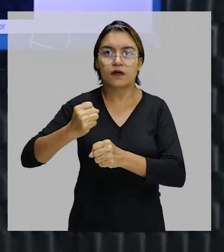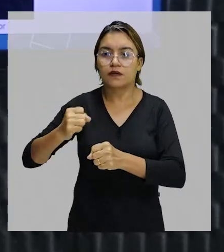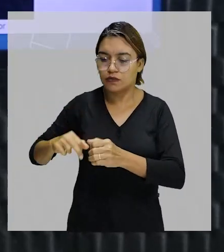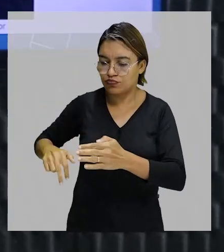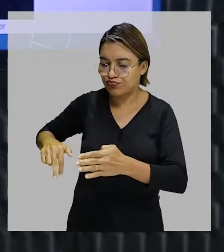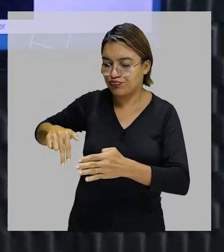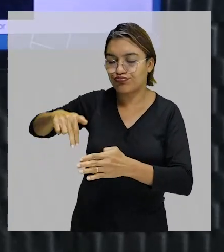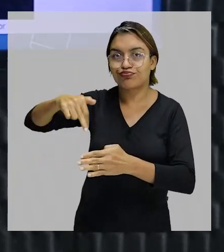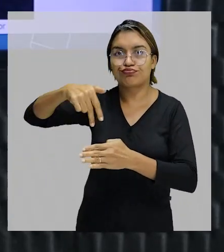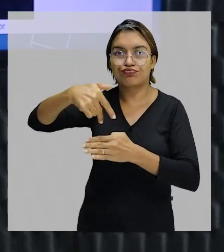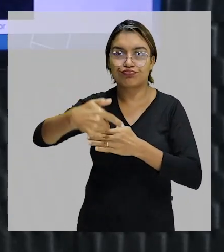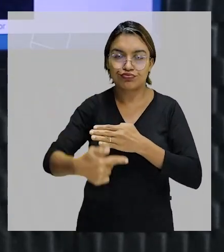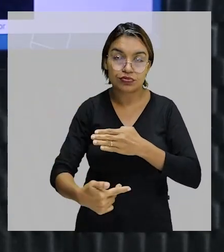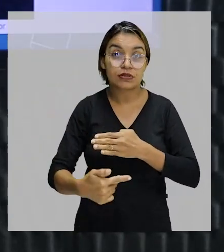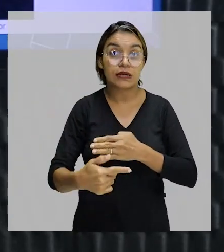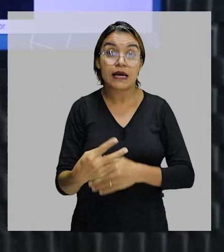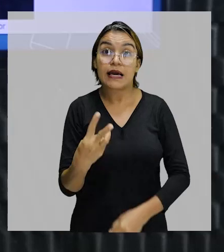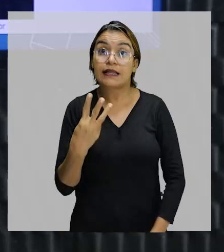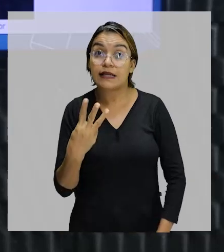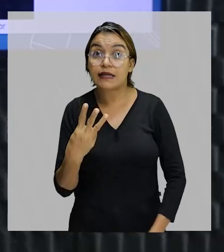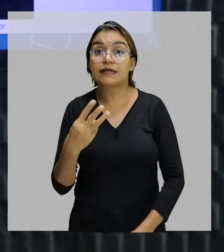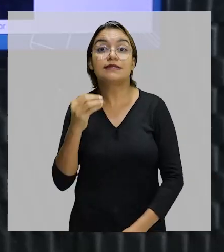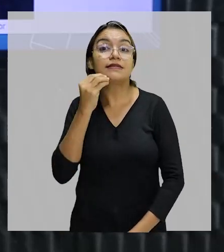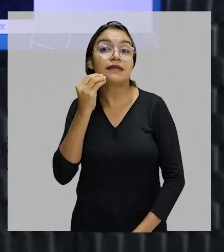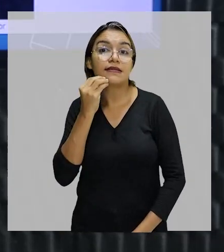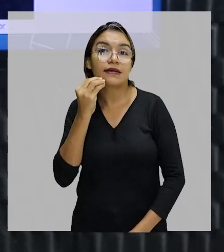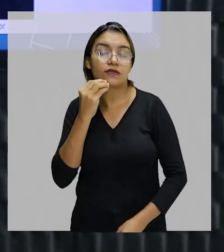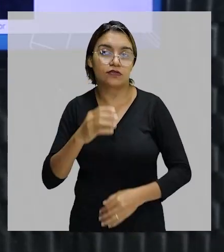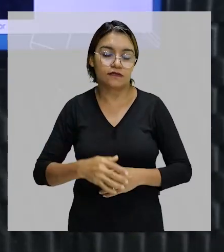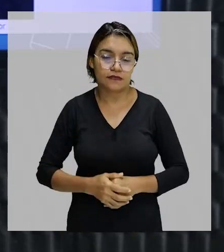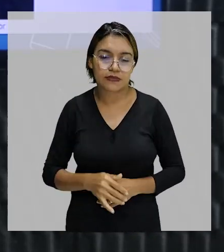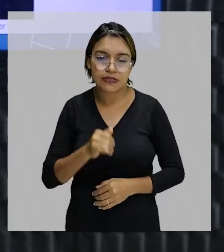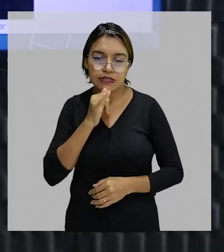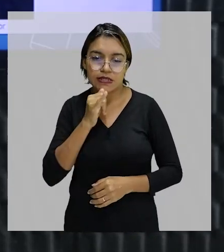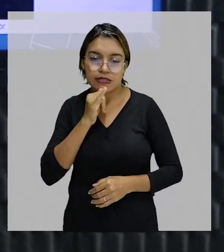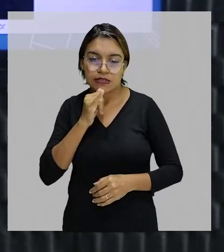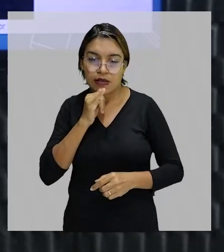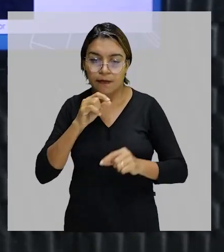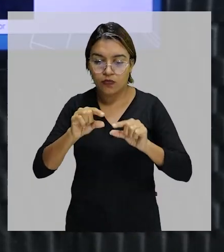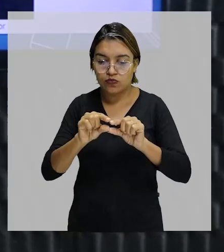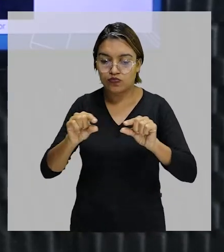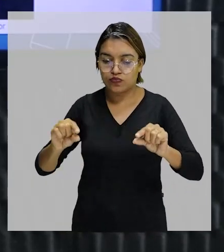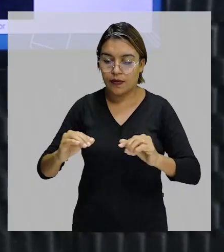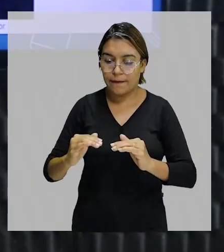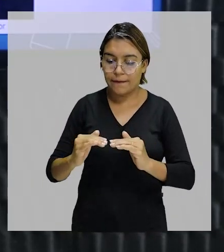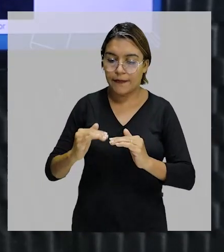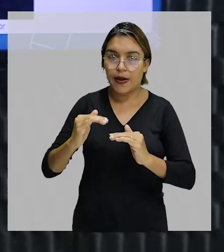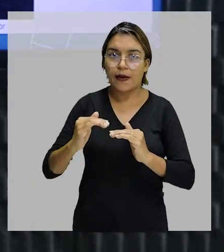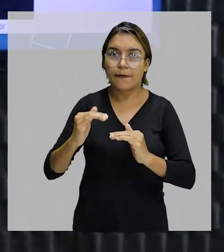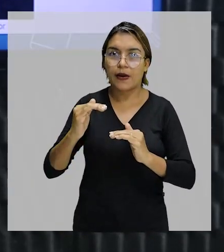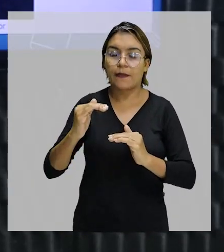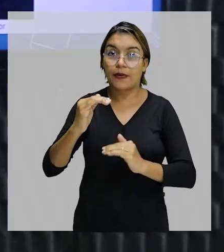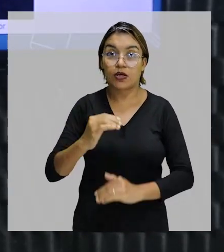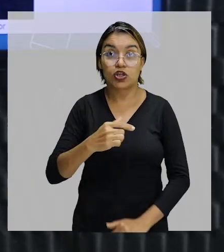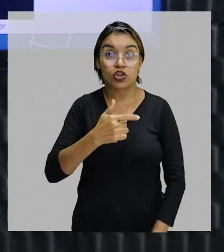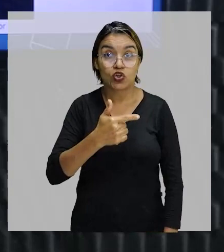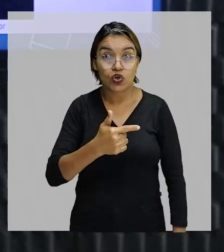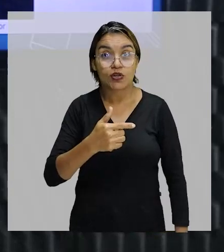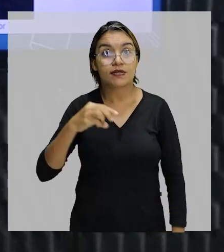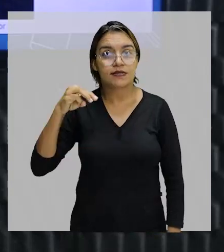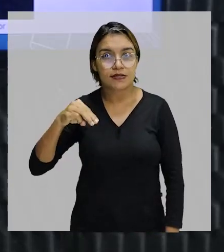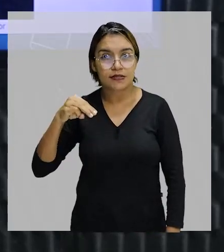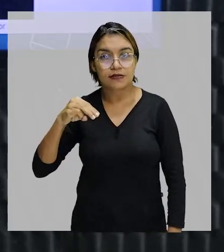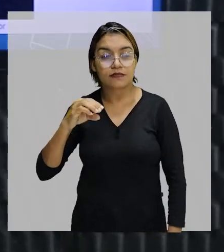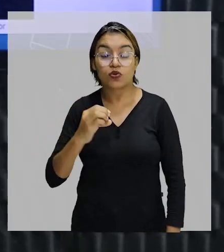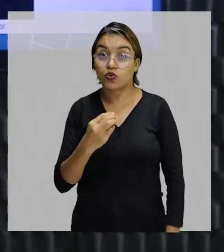são 3 tentativas para cada altura. Aqui o sarrafo ele pode ser elevado no mínimo a cada 2 centímetros, de 2 em 2